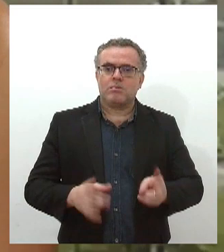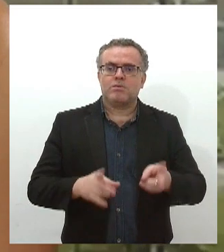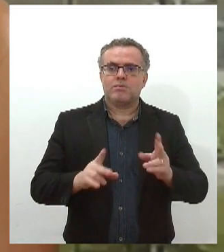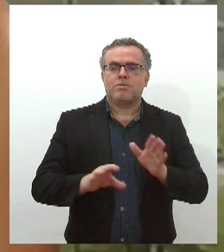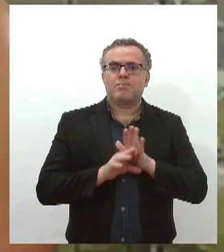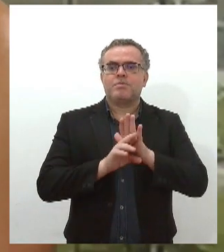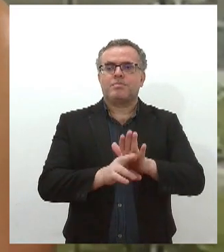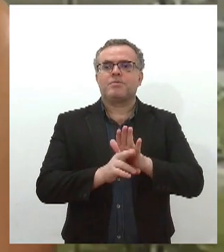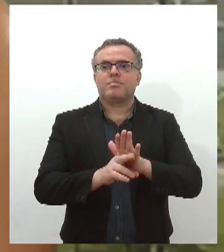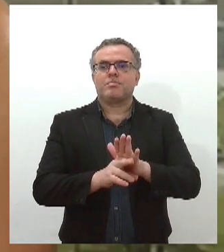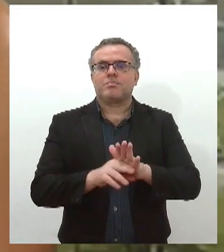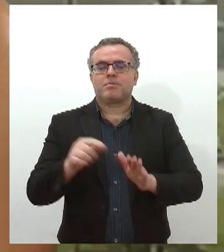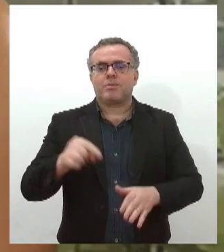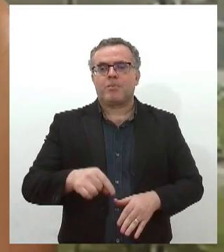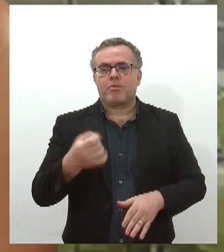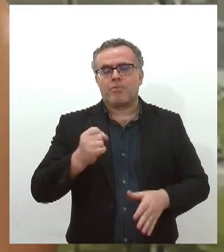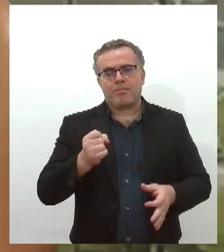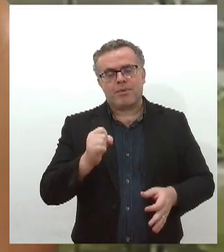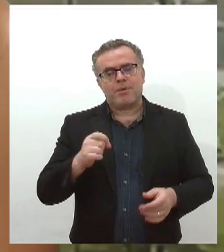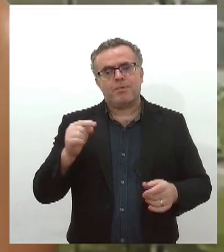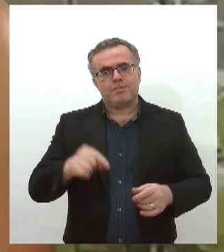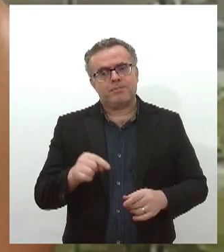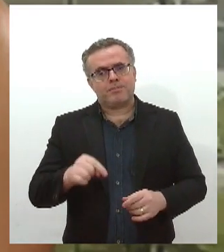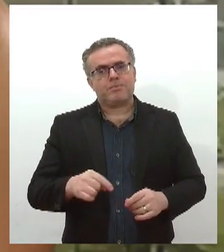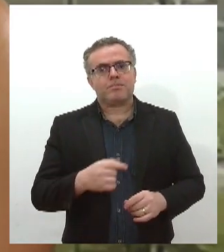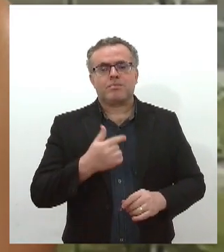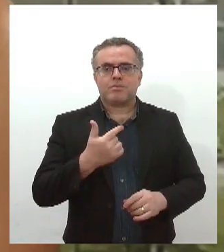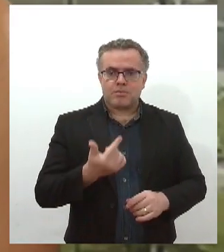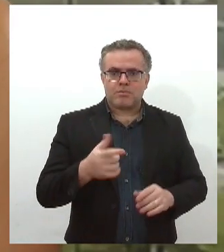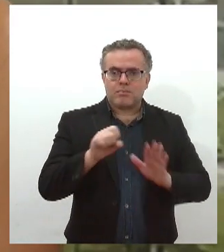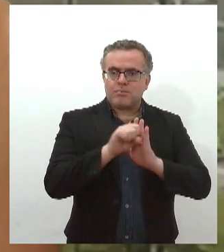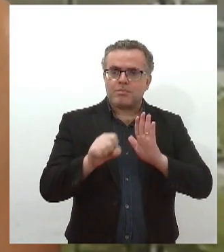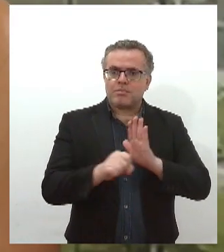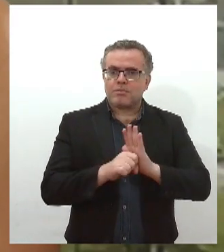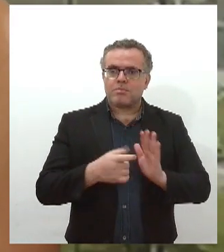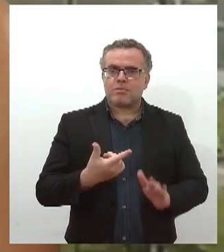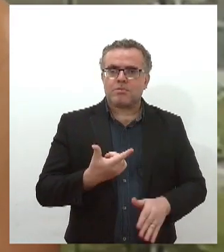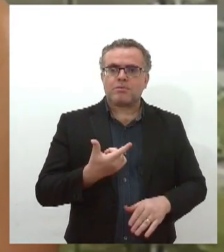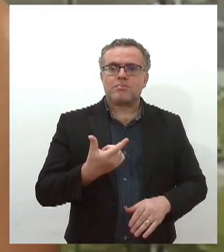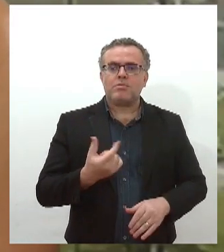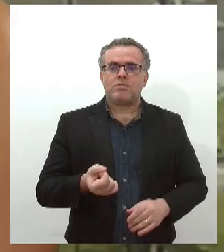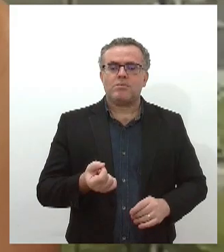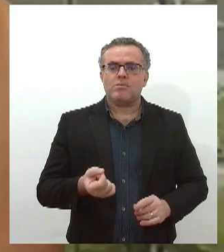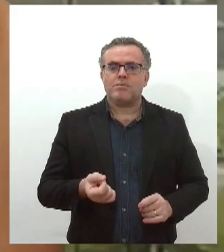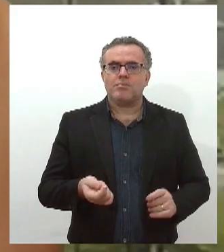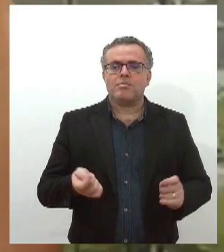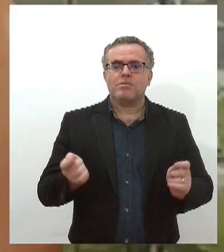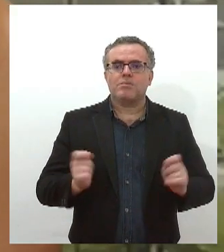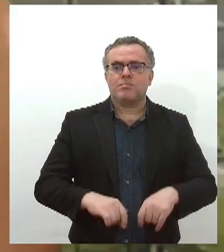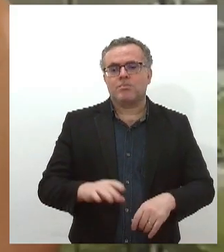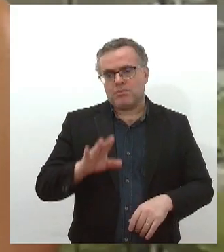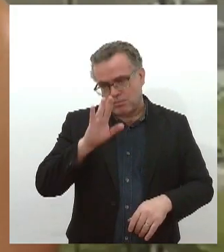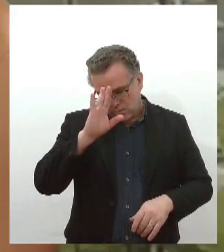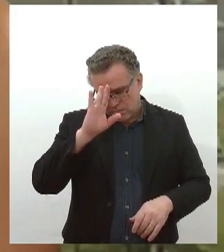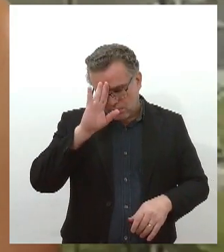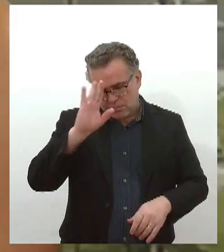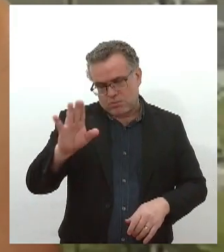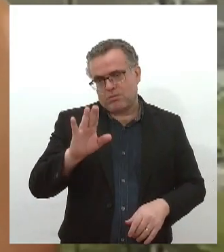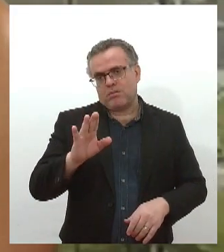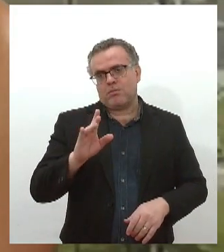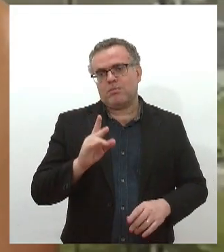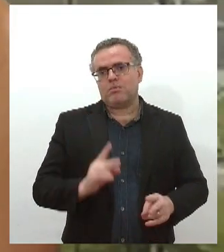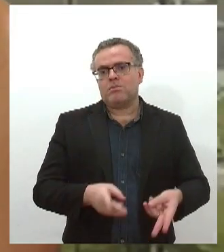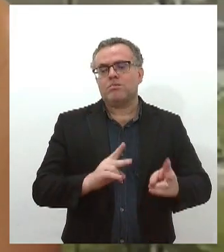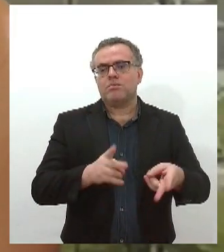estado naquele período, né, início do século 20, onde ainda, né, prevalecia o patriarcado, então com